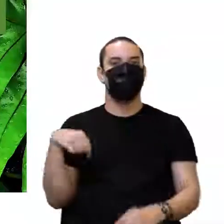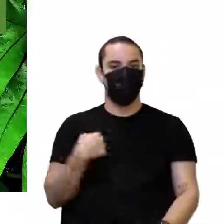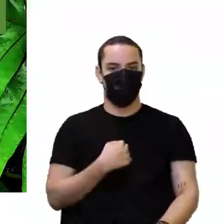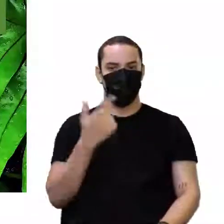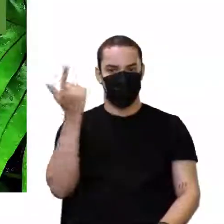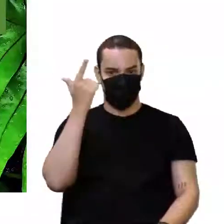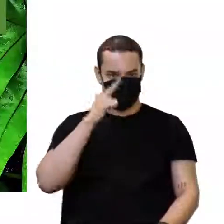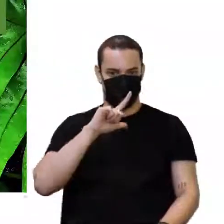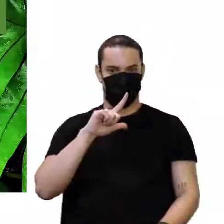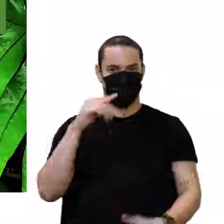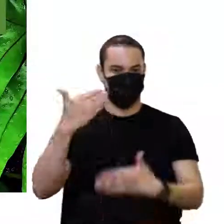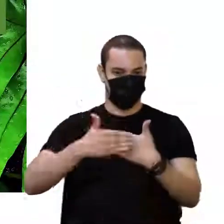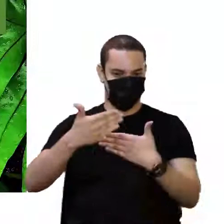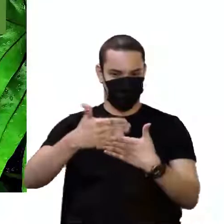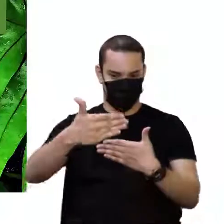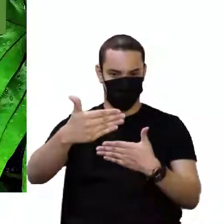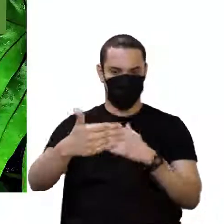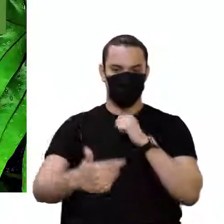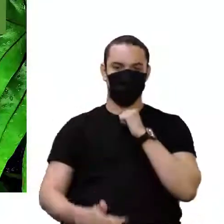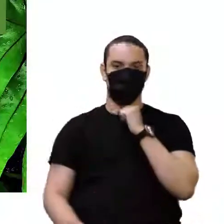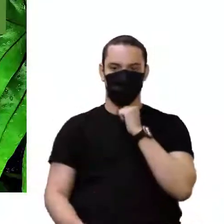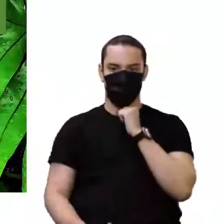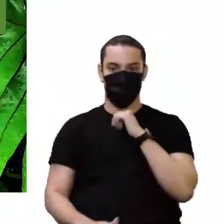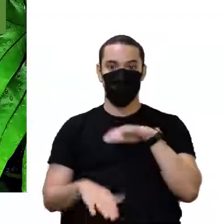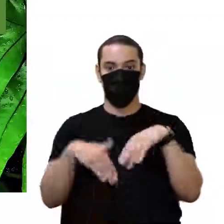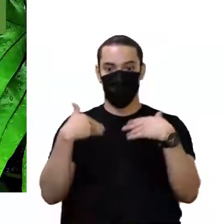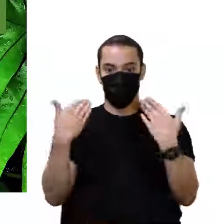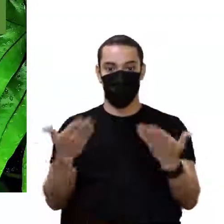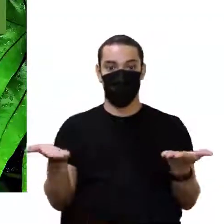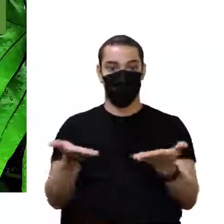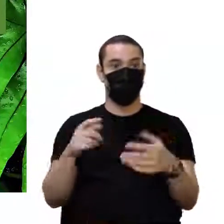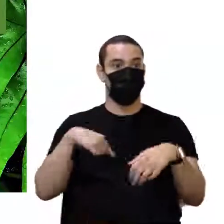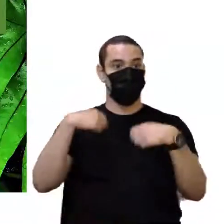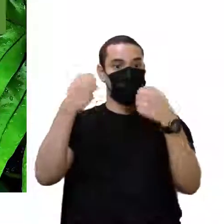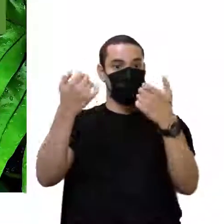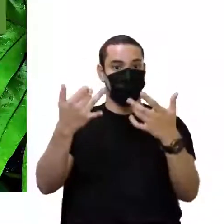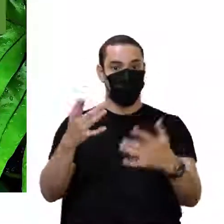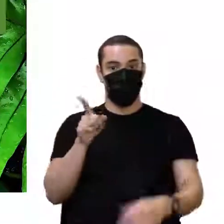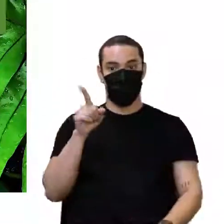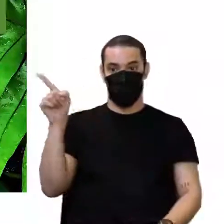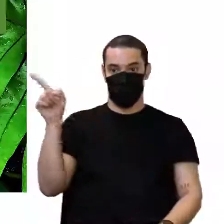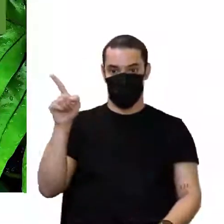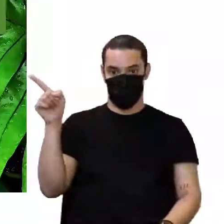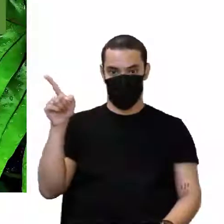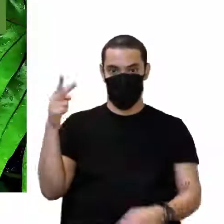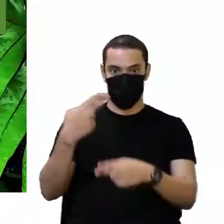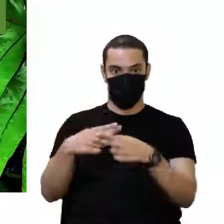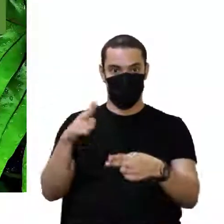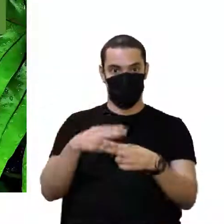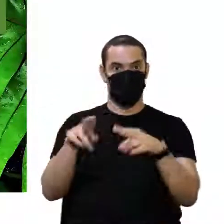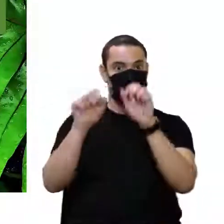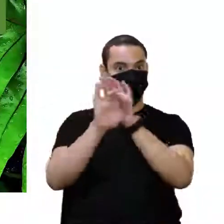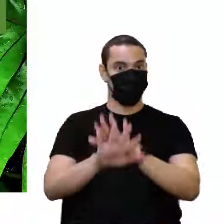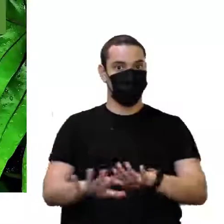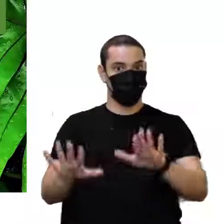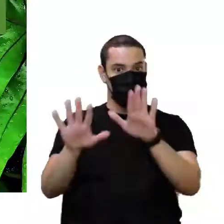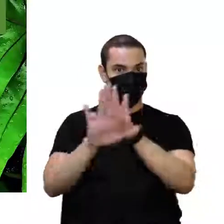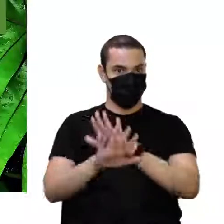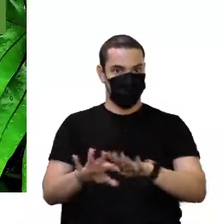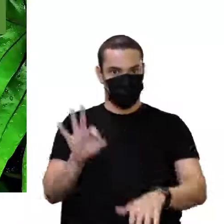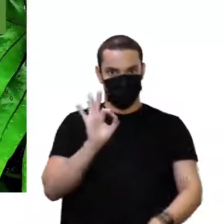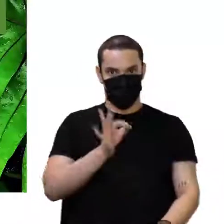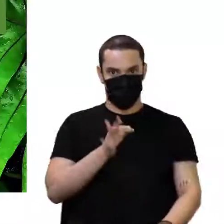essa brincadeirinha aí mais pra frente, tá bom? Então, calma, a gente vai partir de agora falar sobre esse processo evolutivo que é